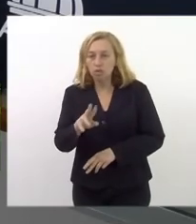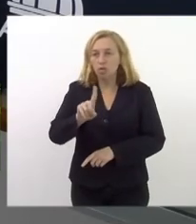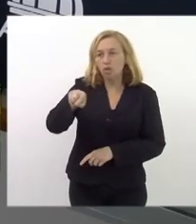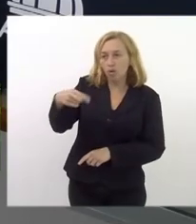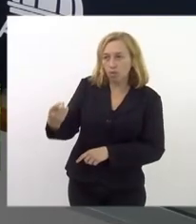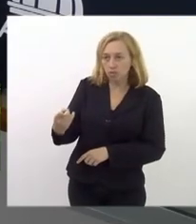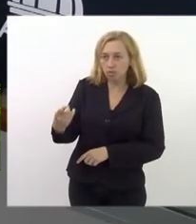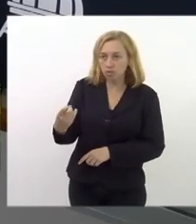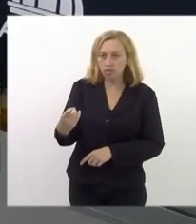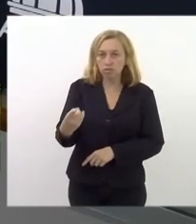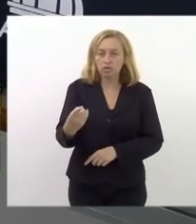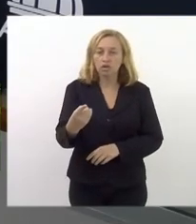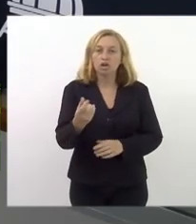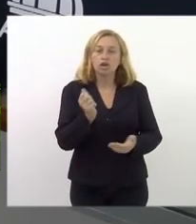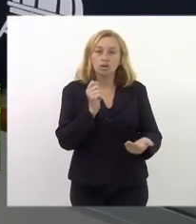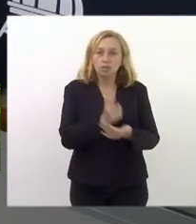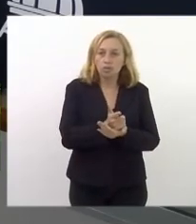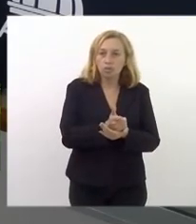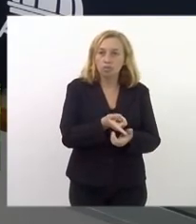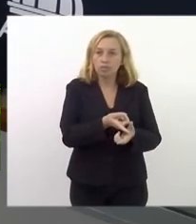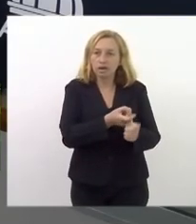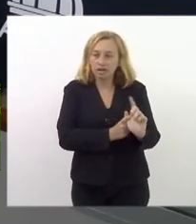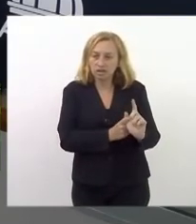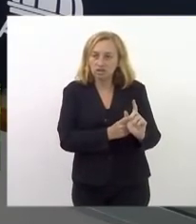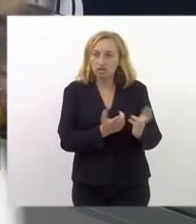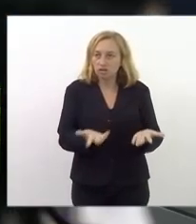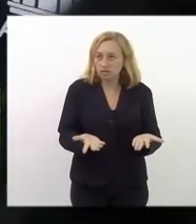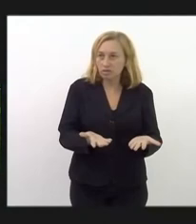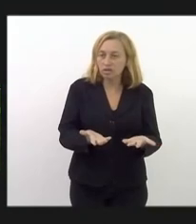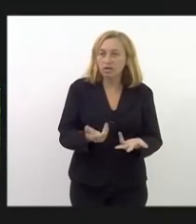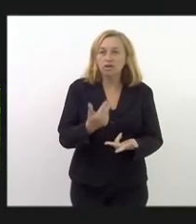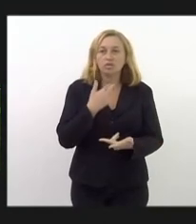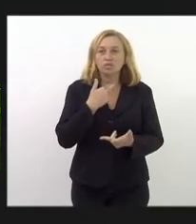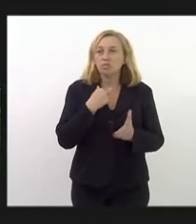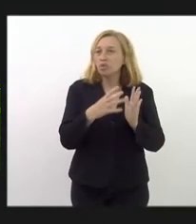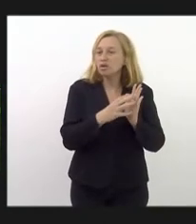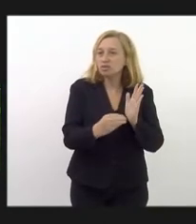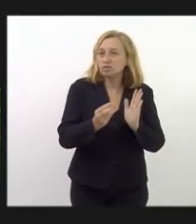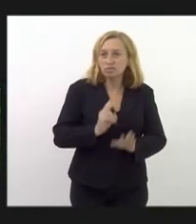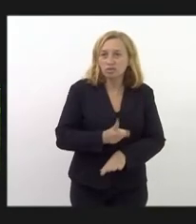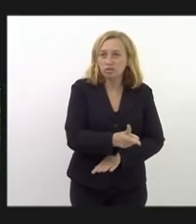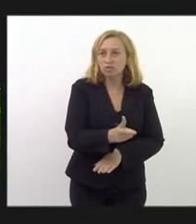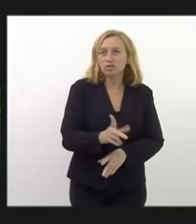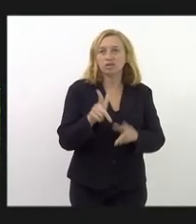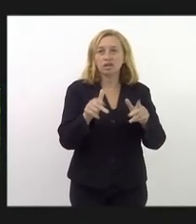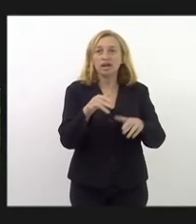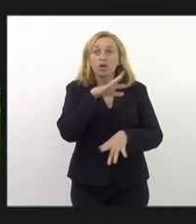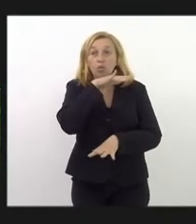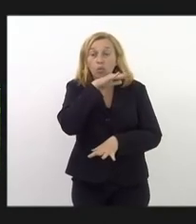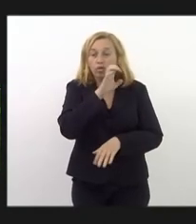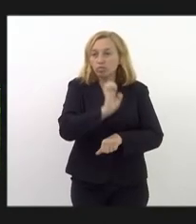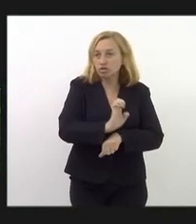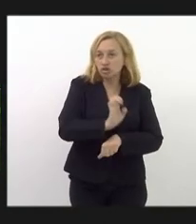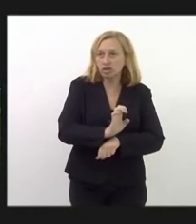Não pode esse modelo que lá está, que ele é muito danoso e muito oneroso para o Estado. Então,